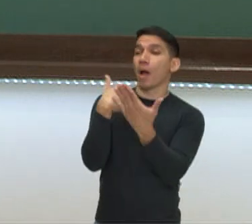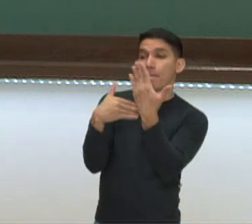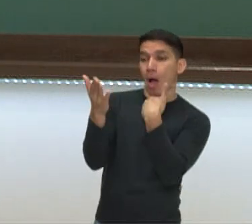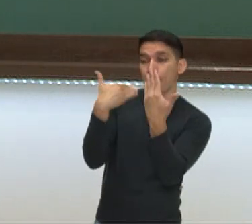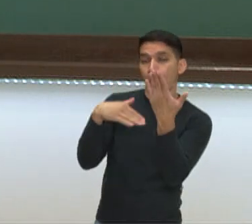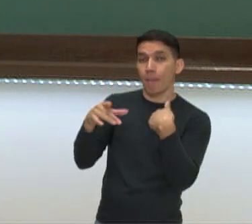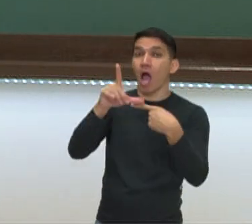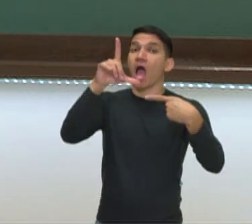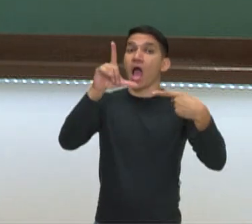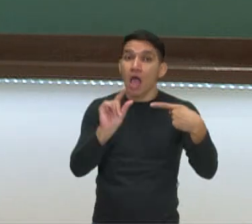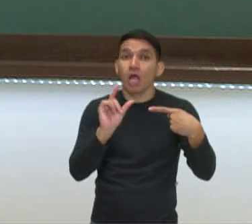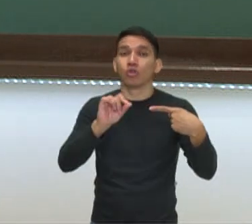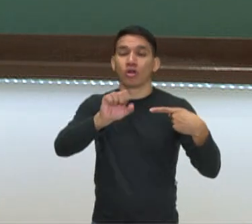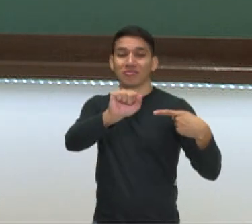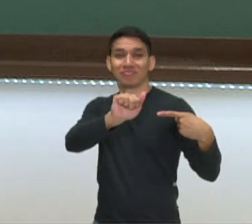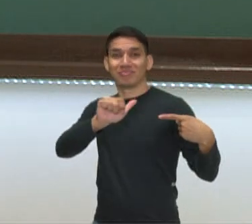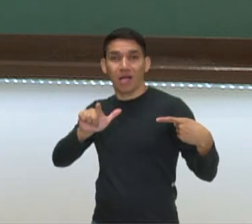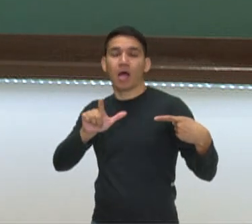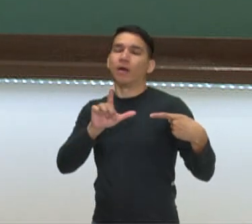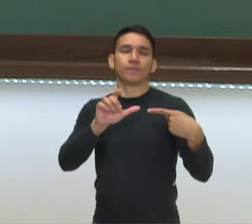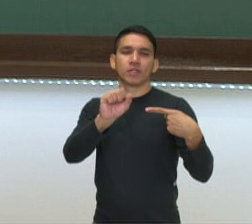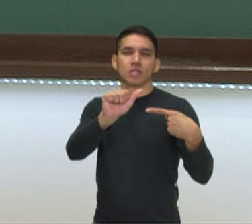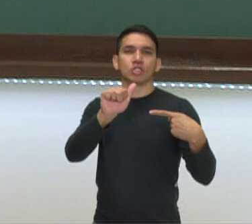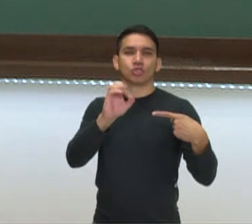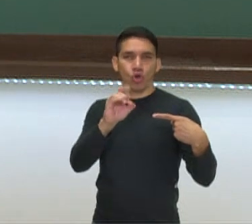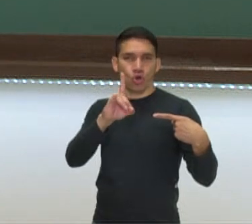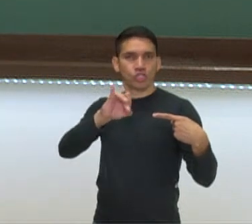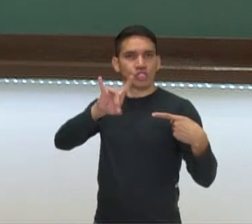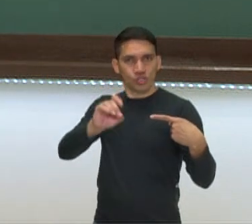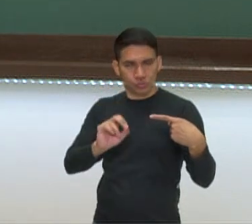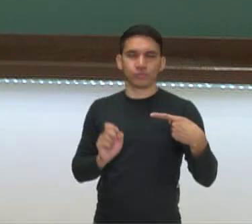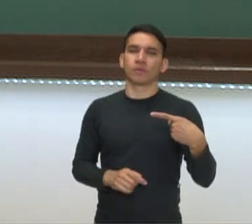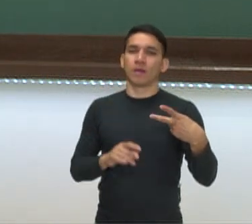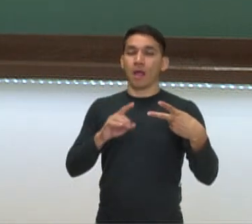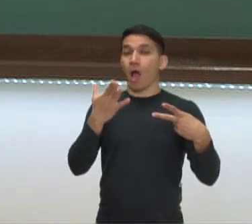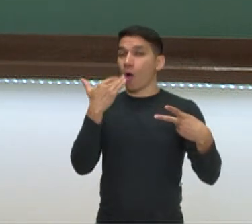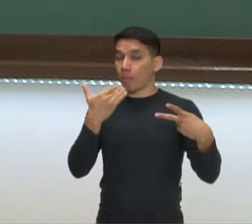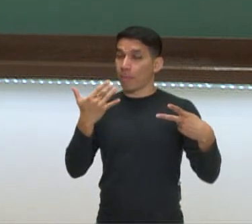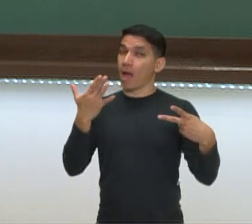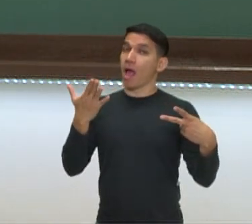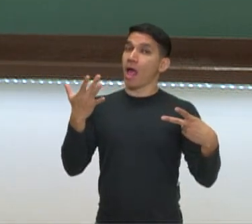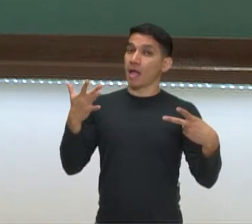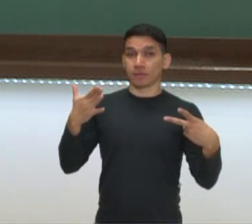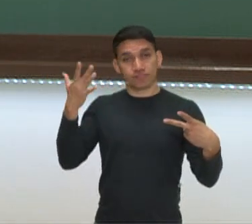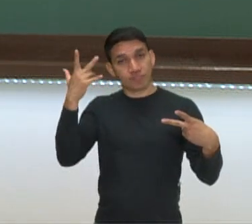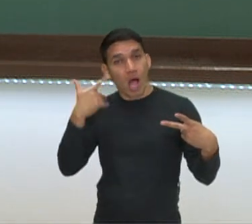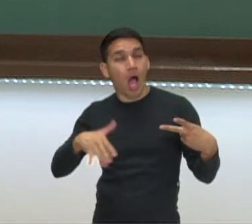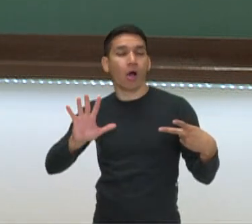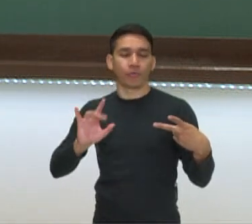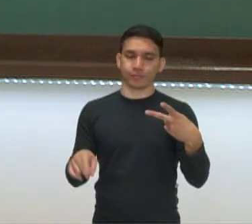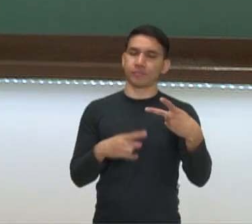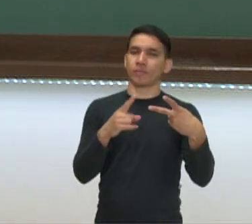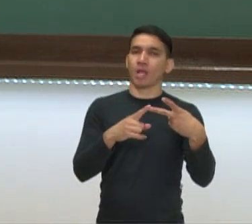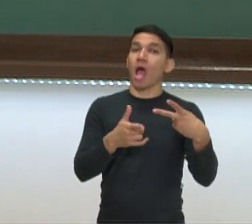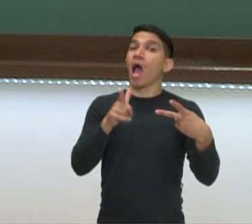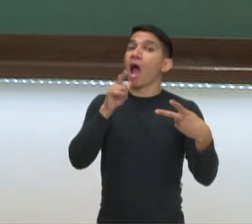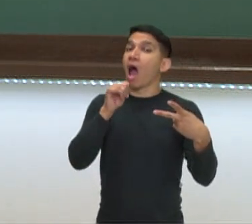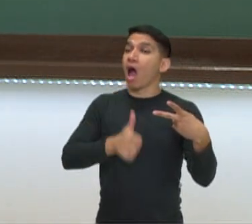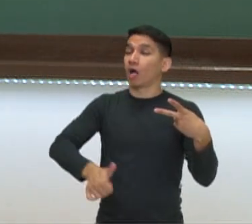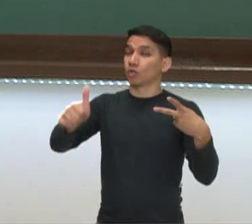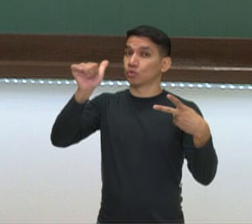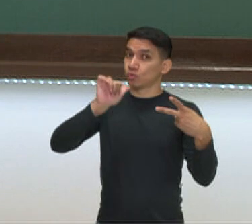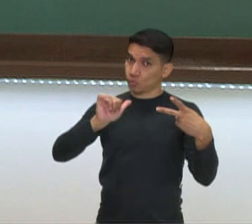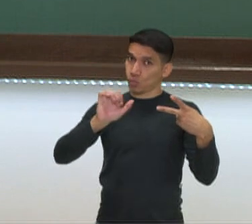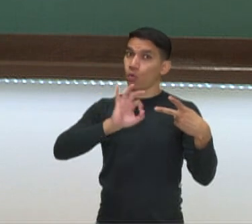menos sódio, uma alimentação mais natural. Não esquecer da ingestão de água. O mínimo,